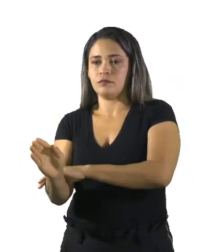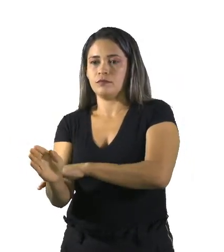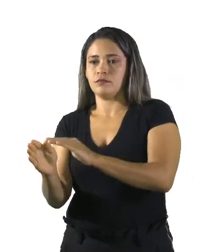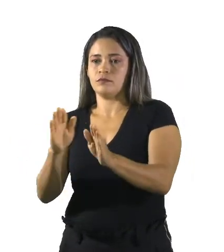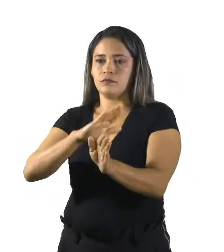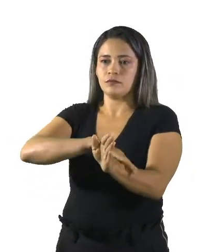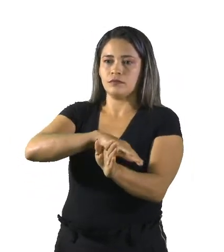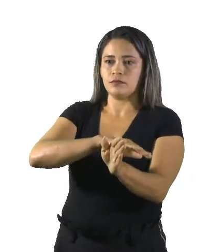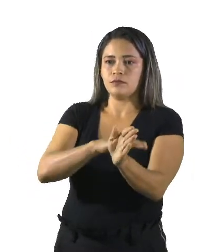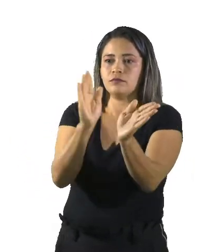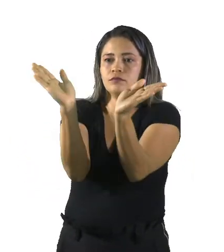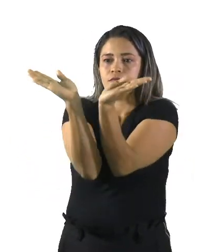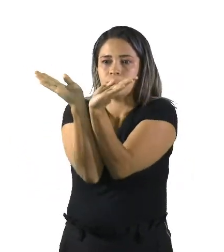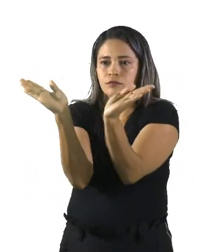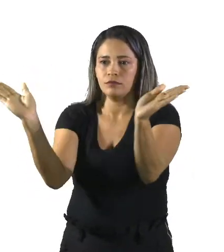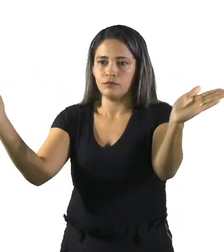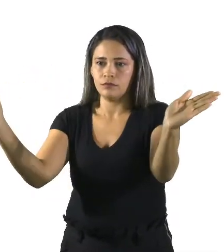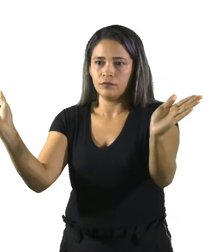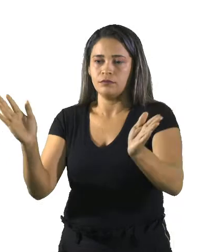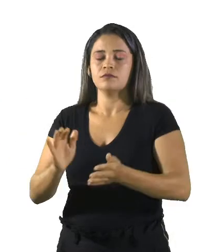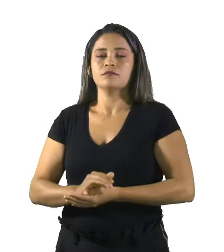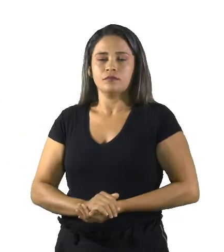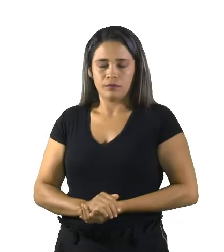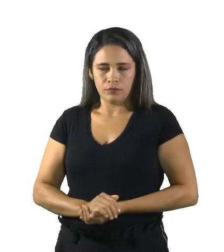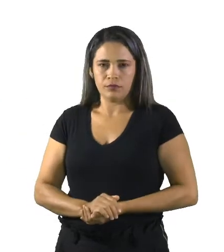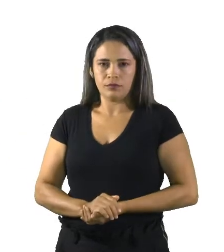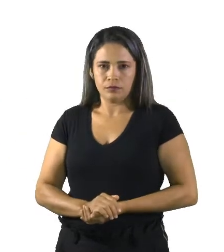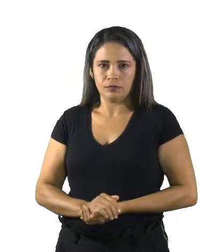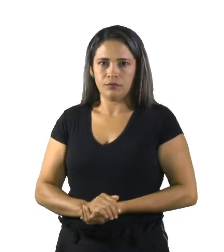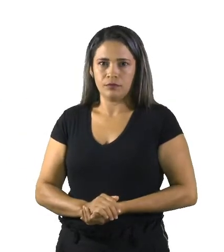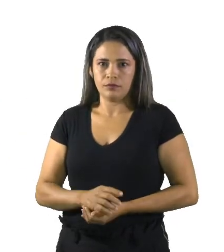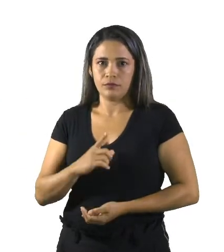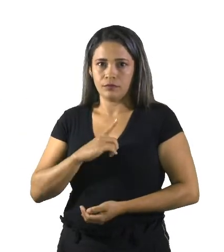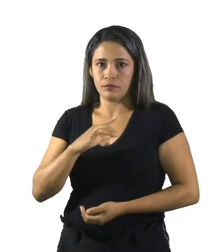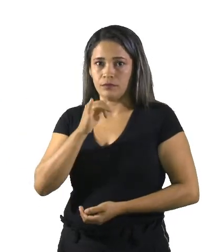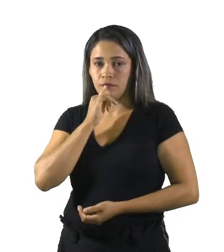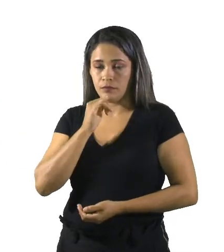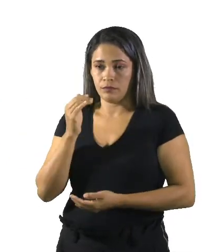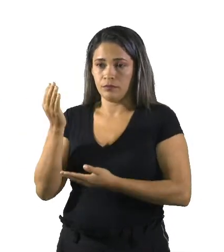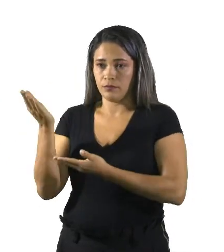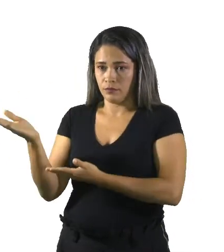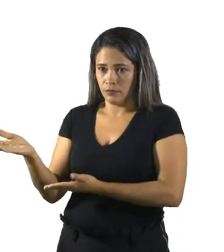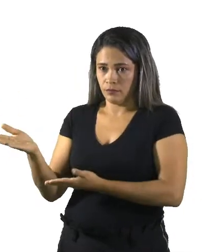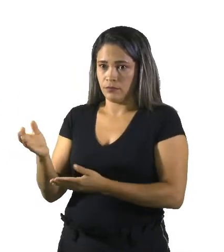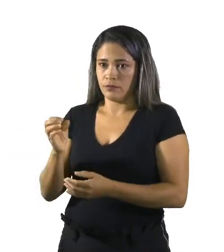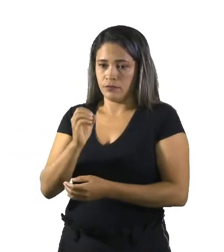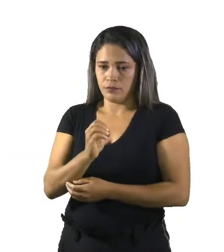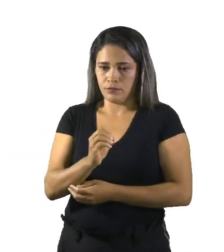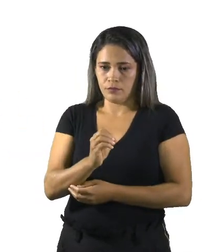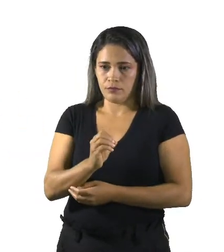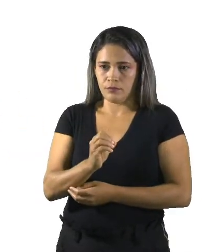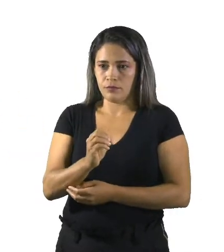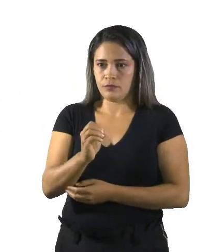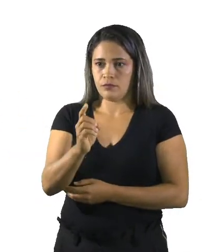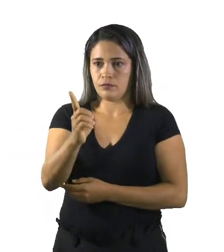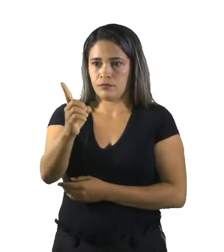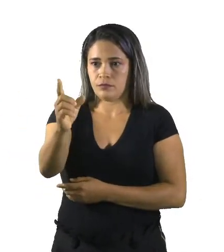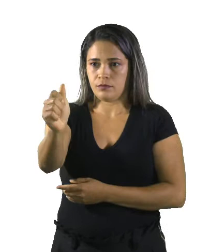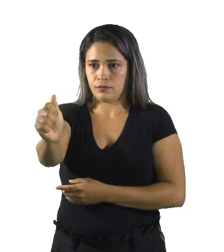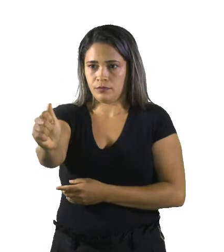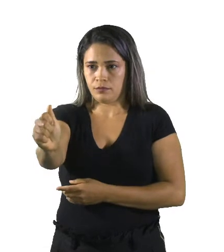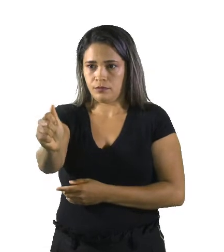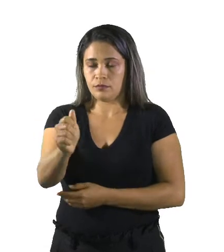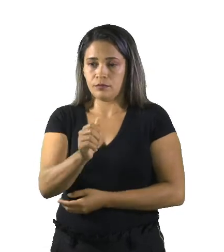cada uma das semirretas que formam esse ângulo. No nosso exemplo, a gente tem aí o lado OA, que determina essa